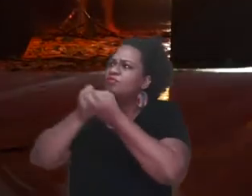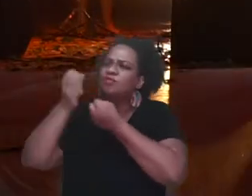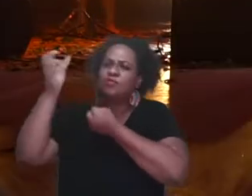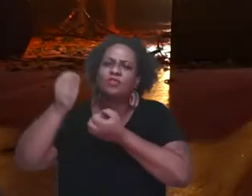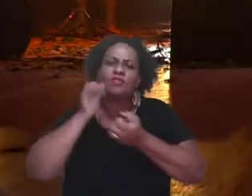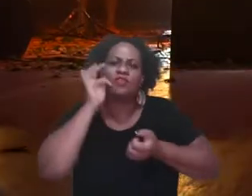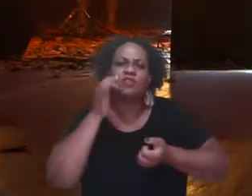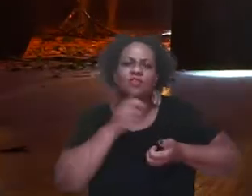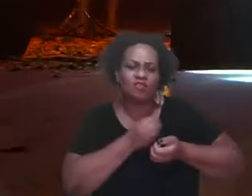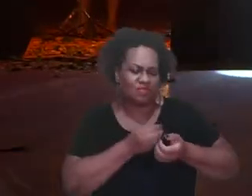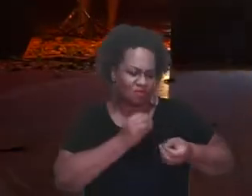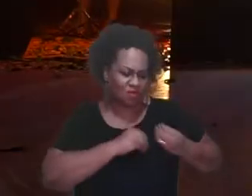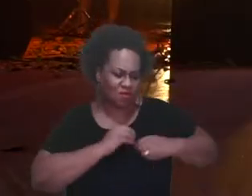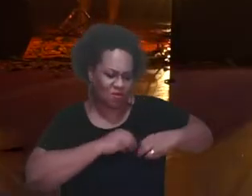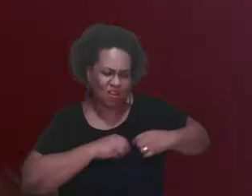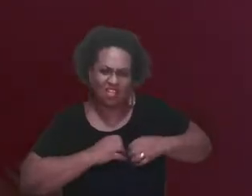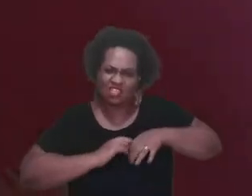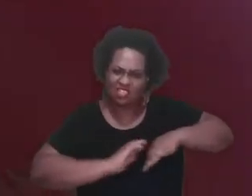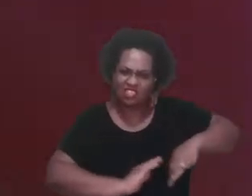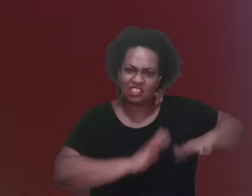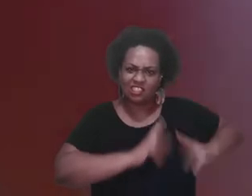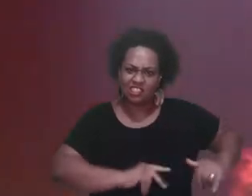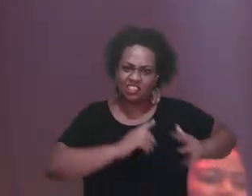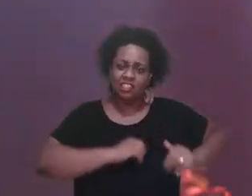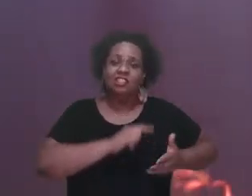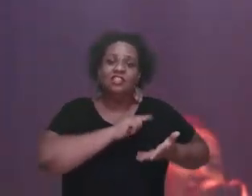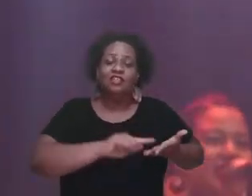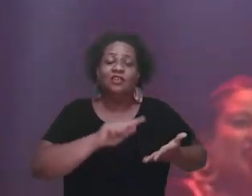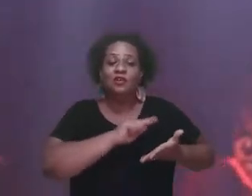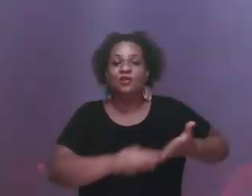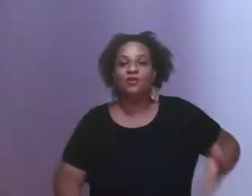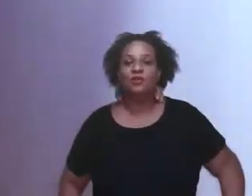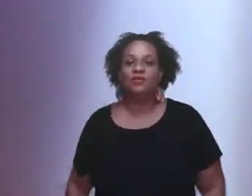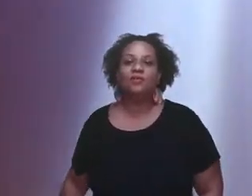apanhar limão água quente